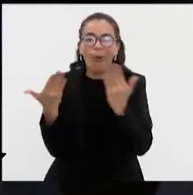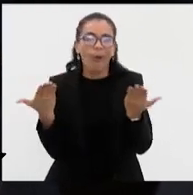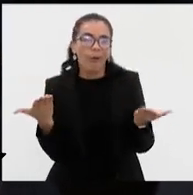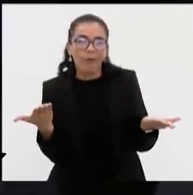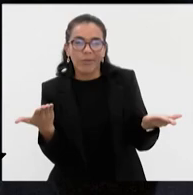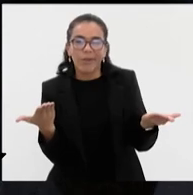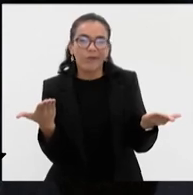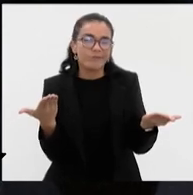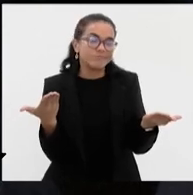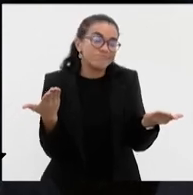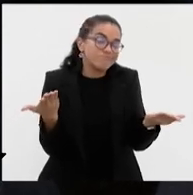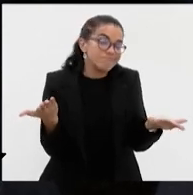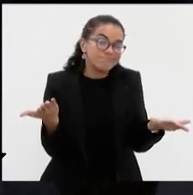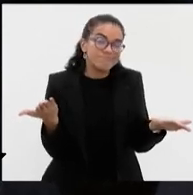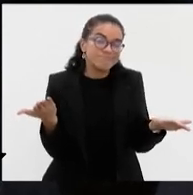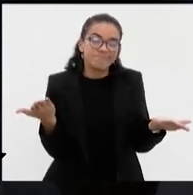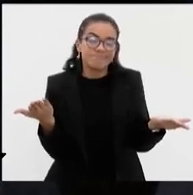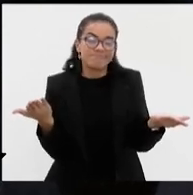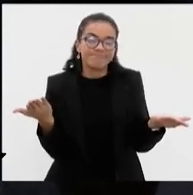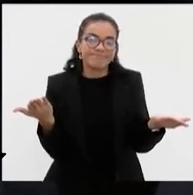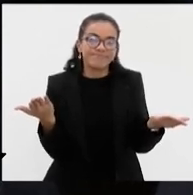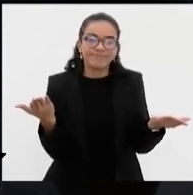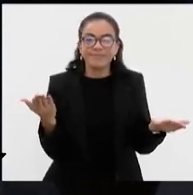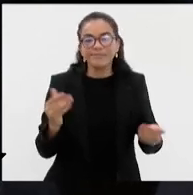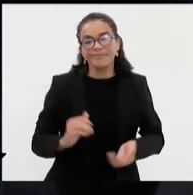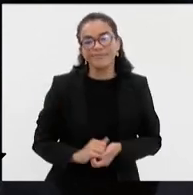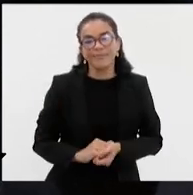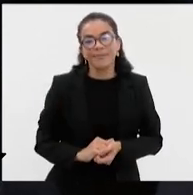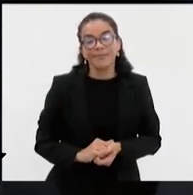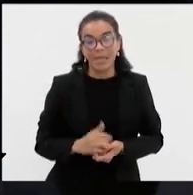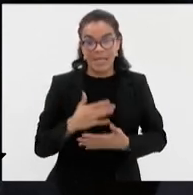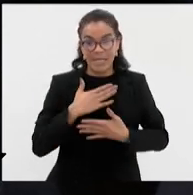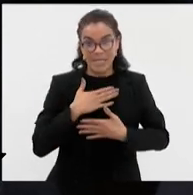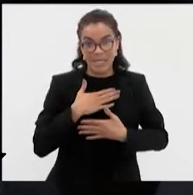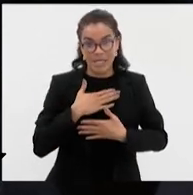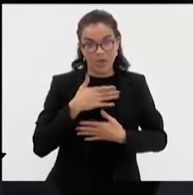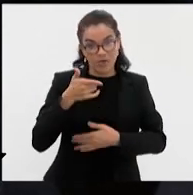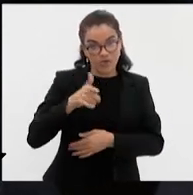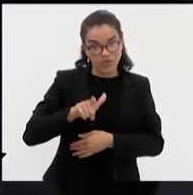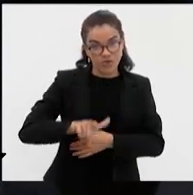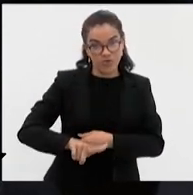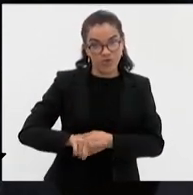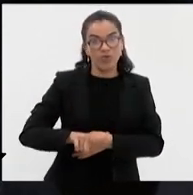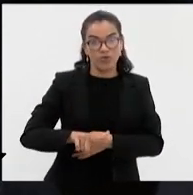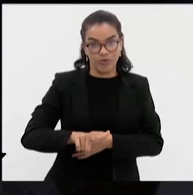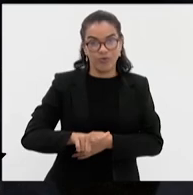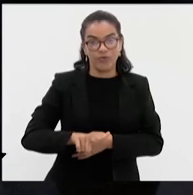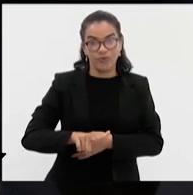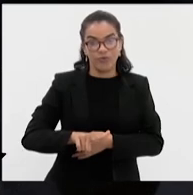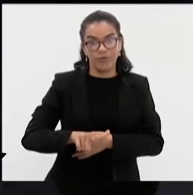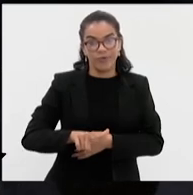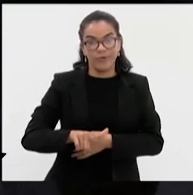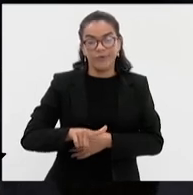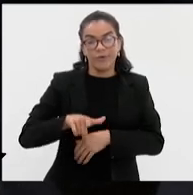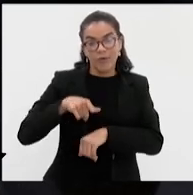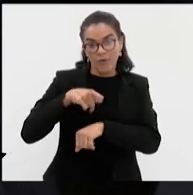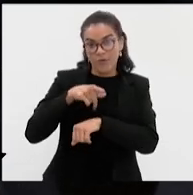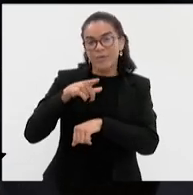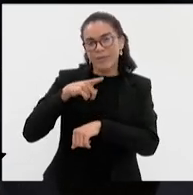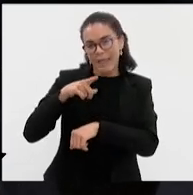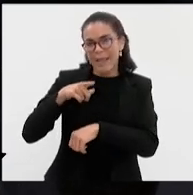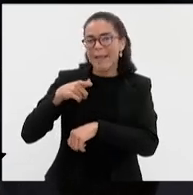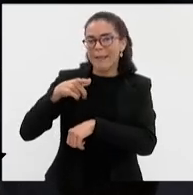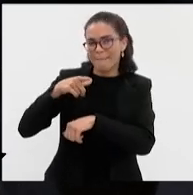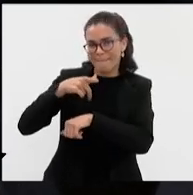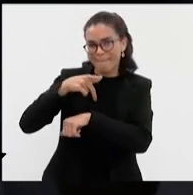abordagem contrária. E eu volto a dizer, nem os países que